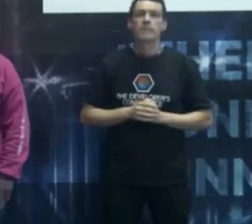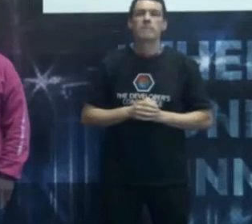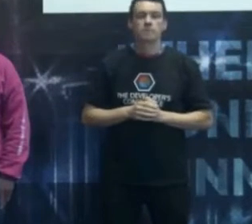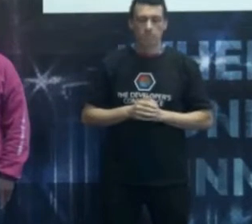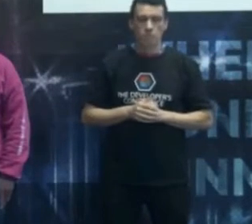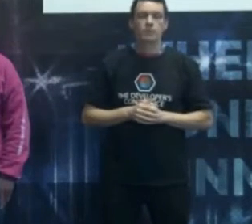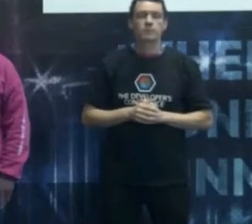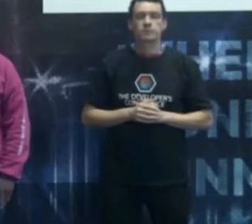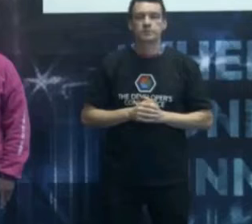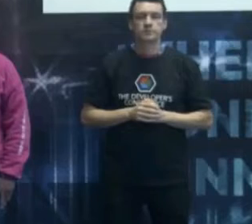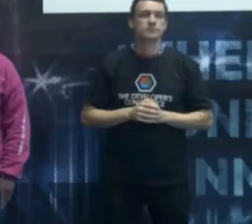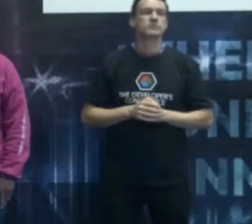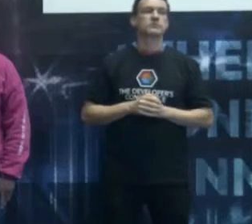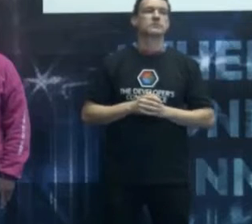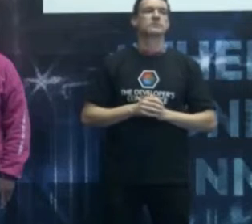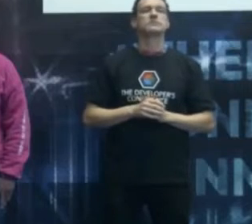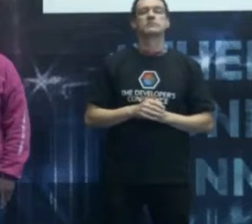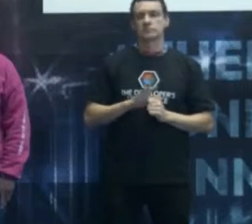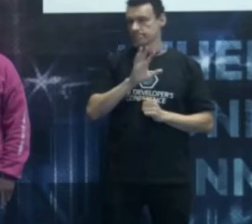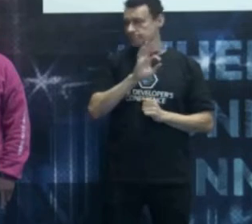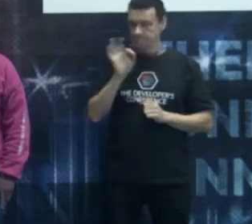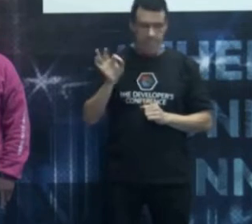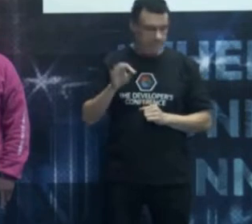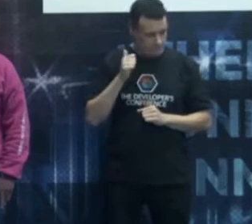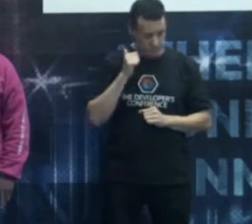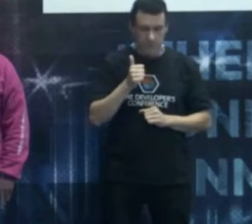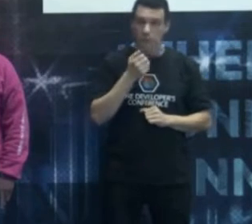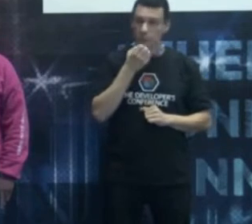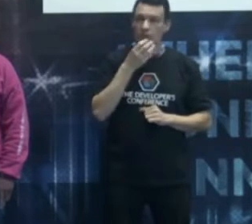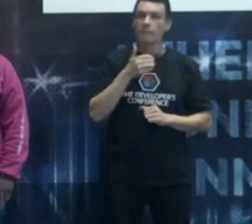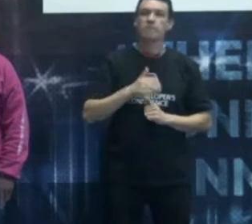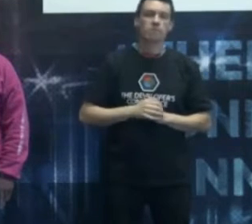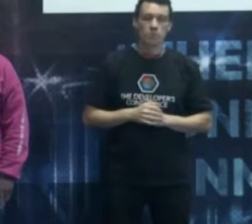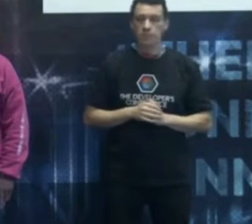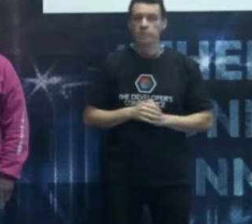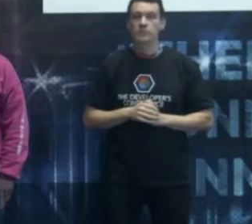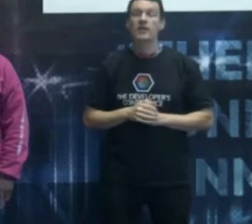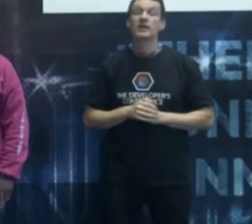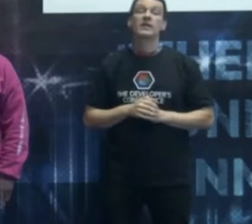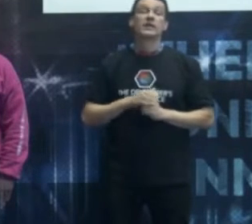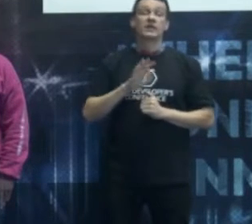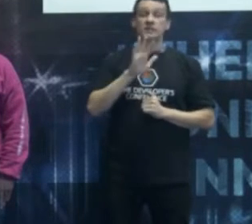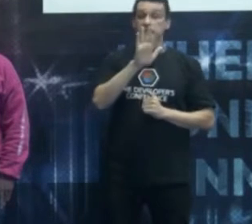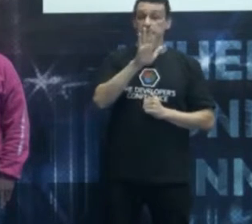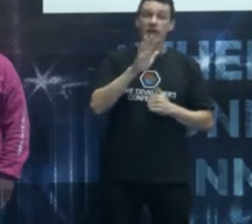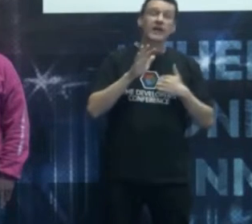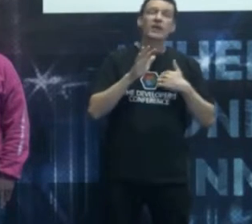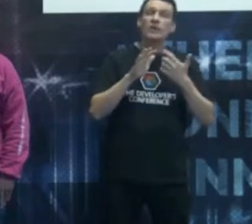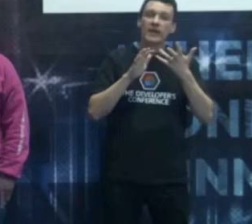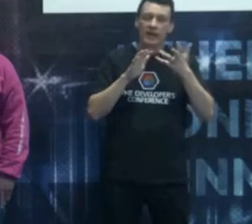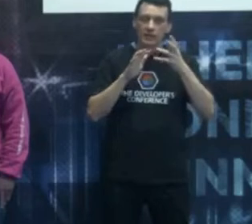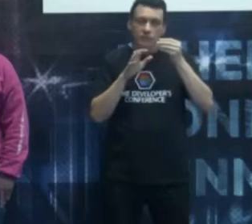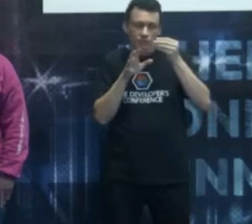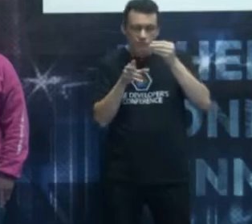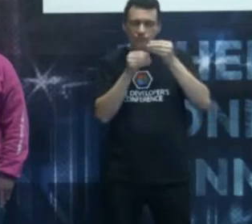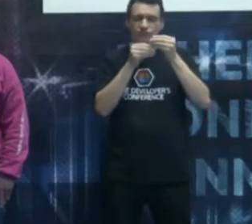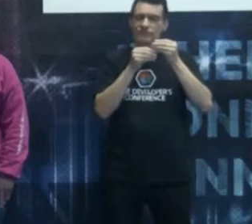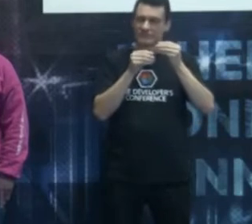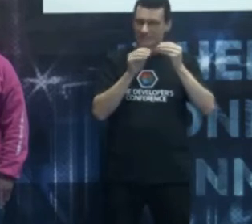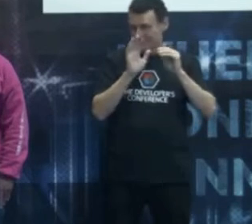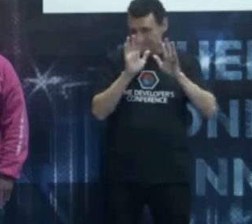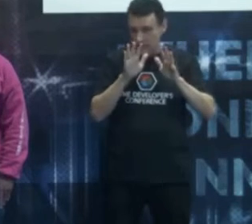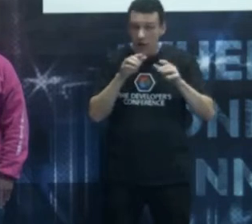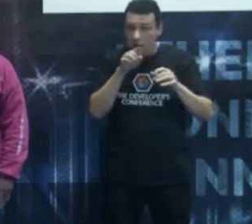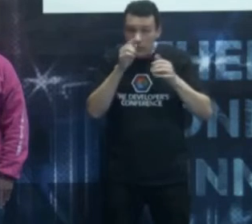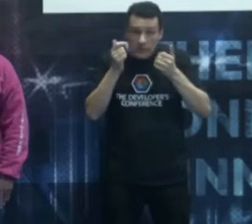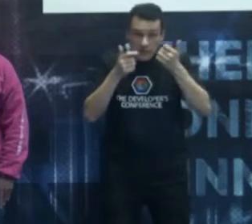Perfeito, cara. Se me permitir, eu só queria adicionar um ponto do valor agregado que o Cássio trouxe. Isso é a